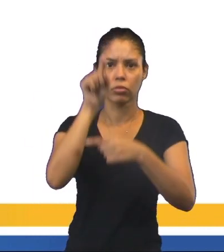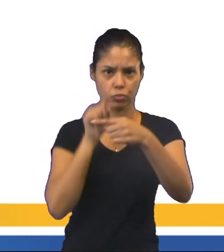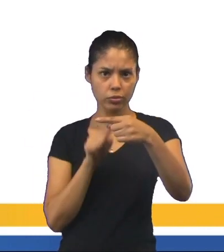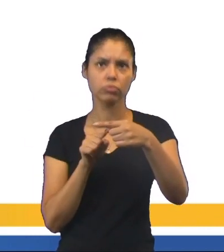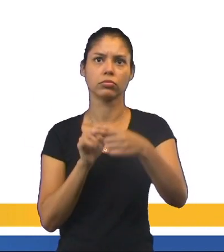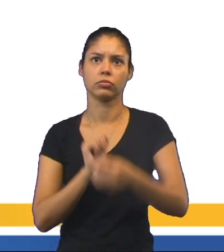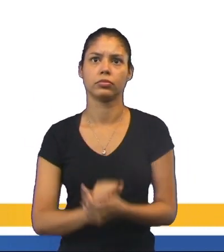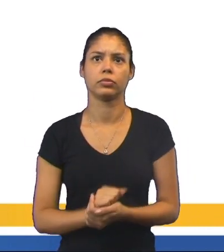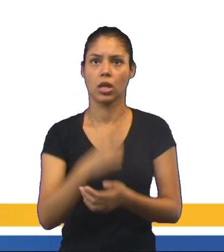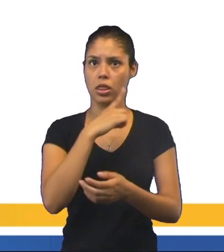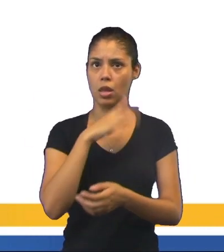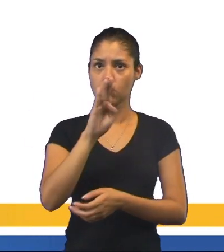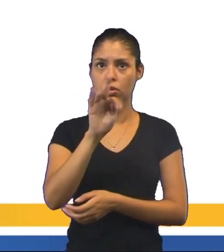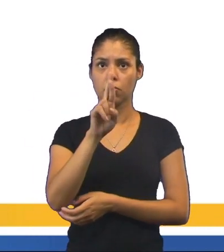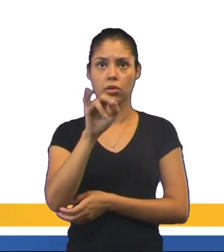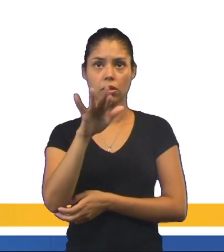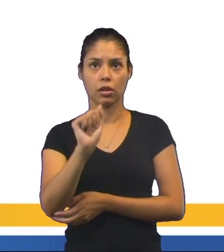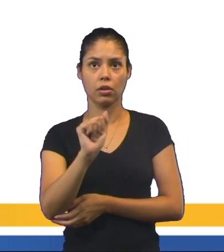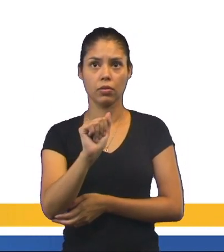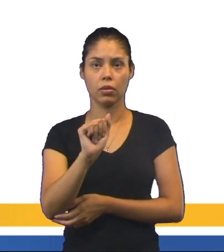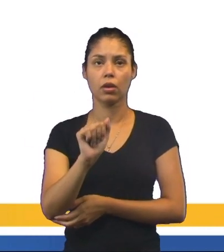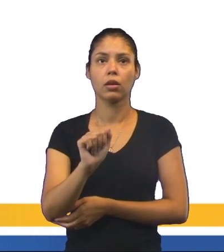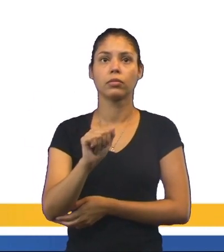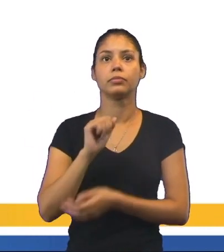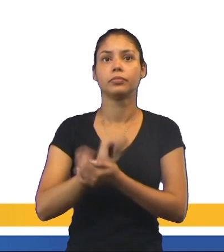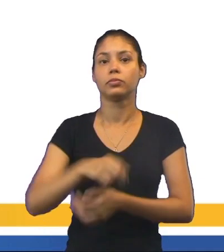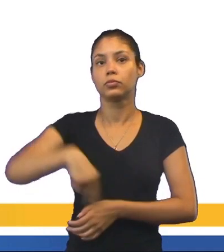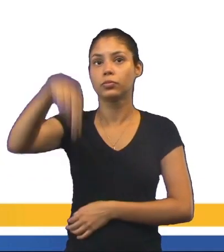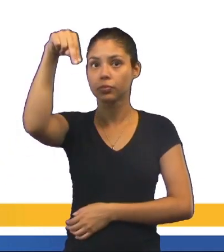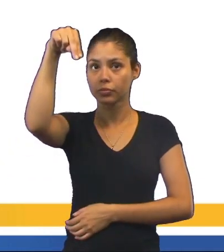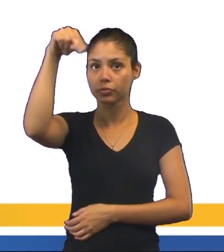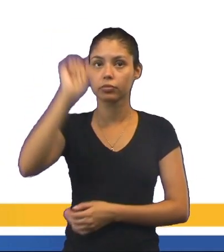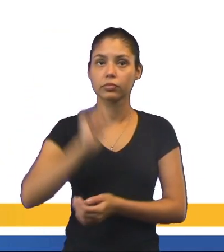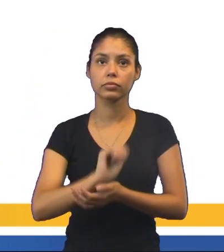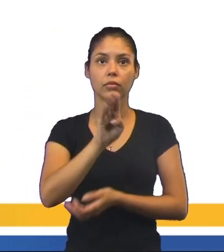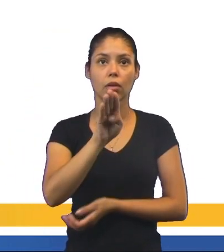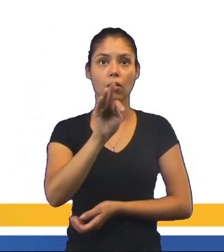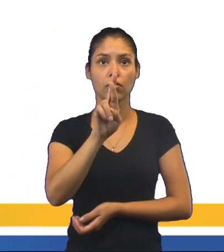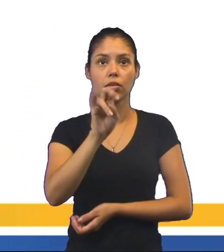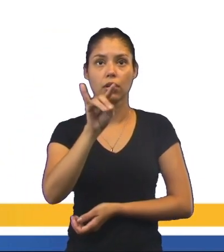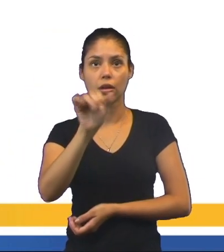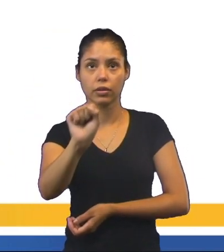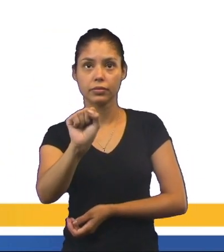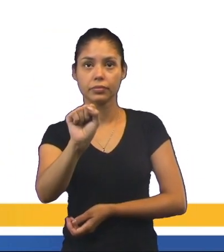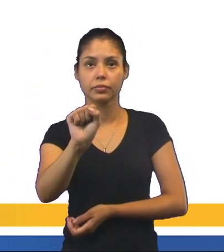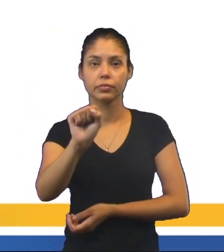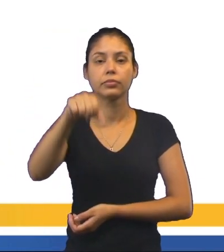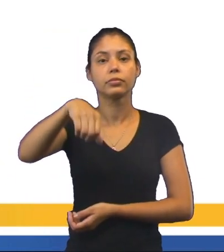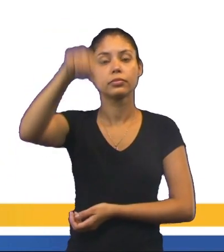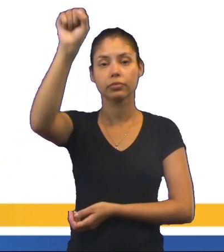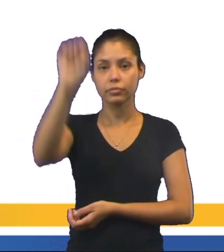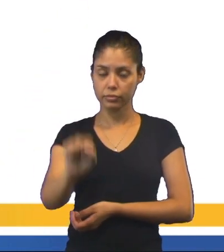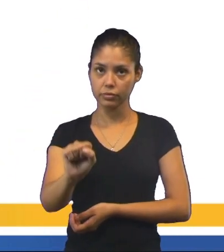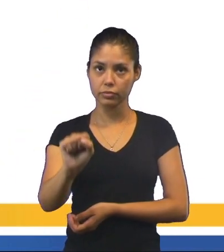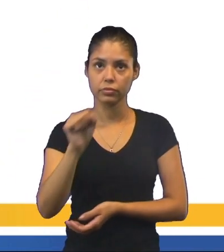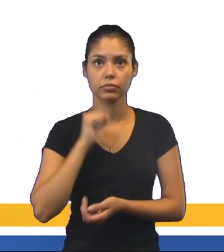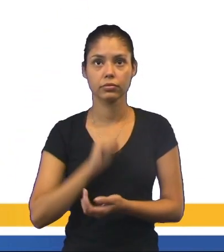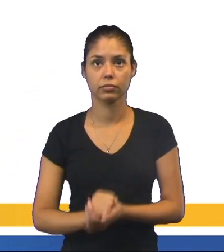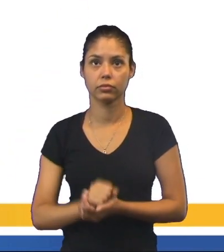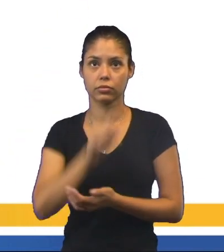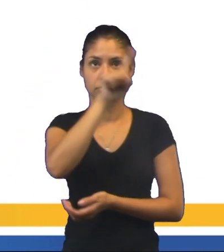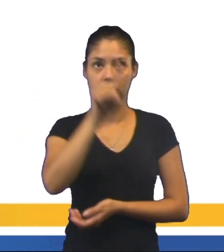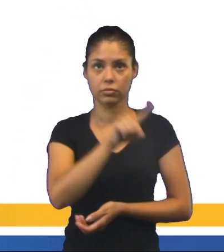divisão. Temos as boreais no hemisfério celeste norte, as austrais no hemisfério celeste